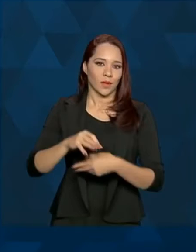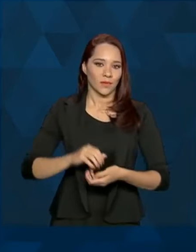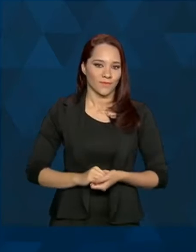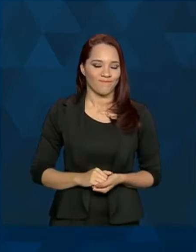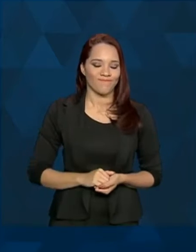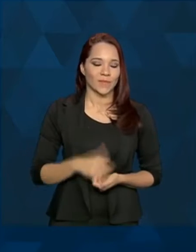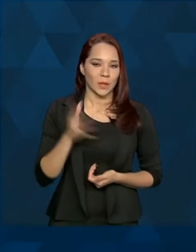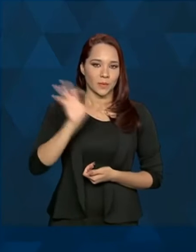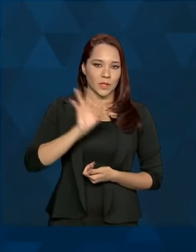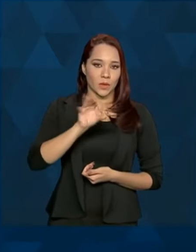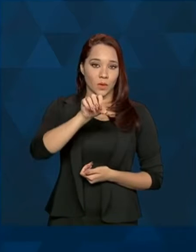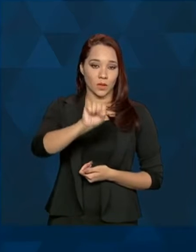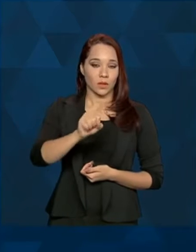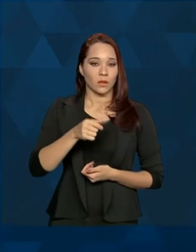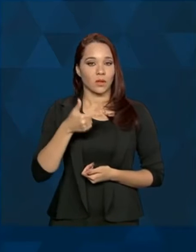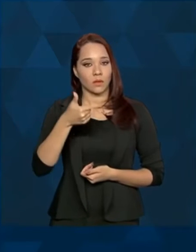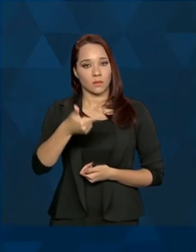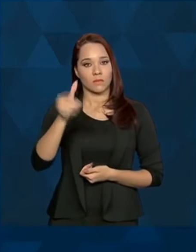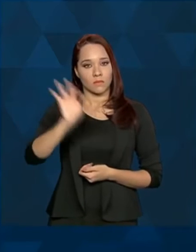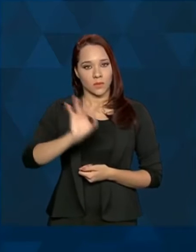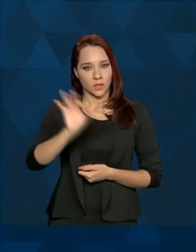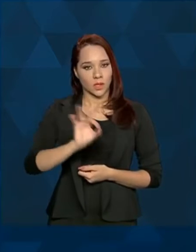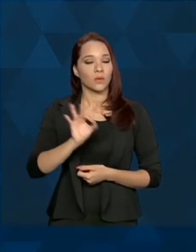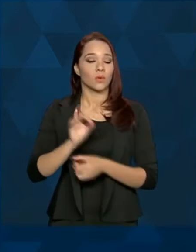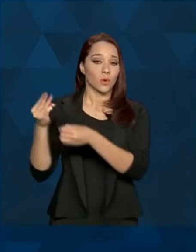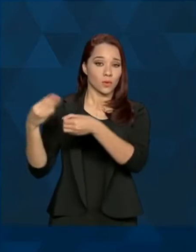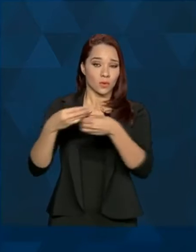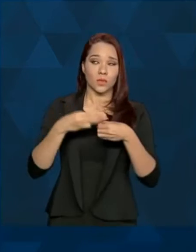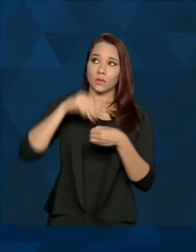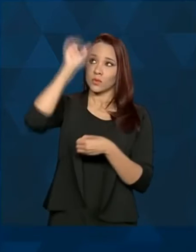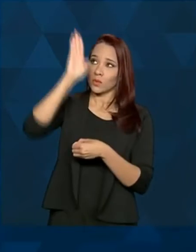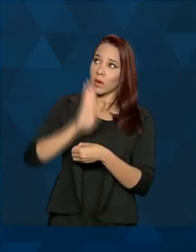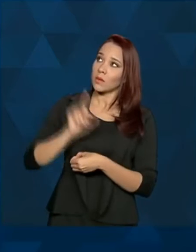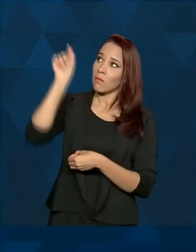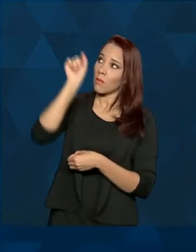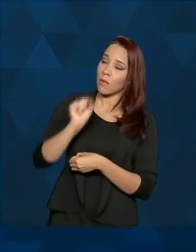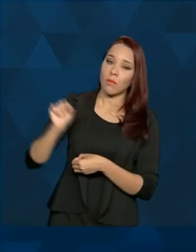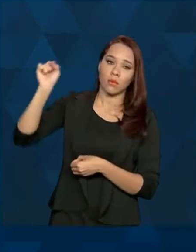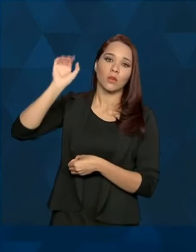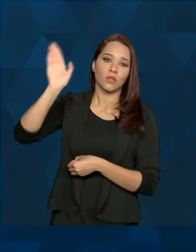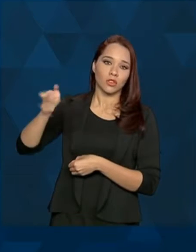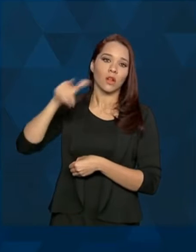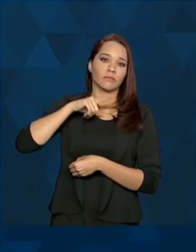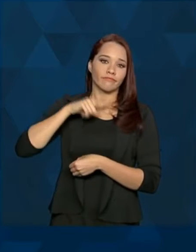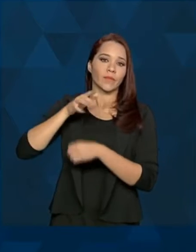percentagem de 82% dos nossos municípios com